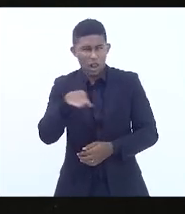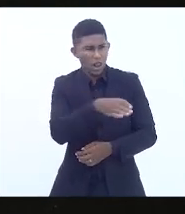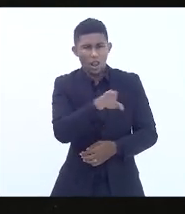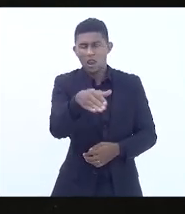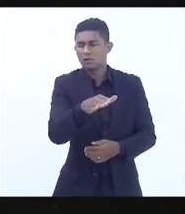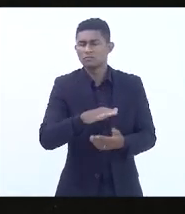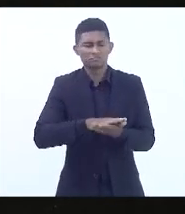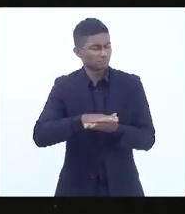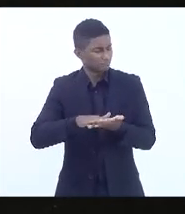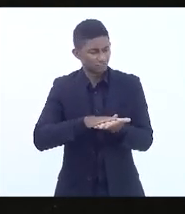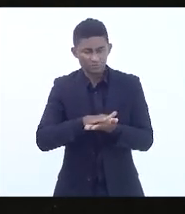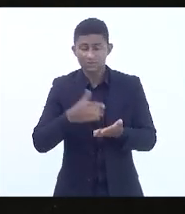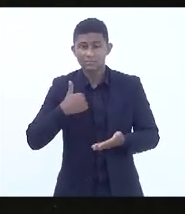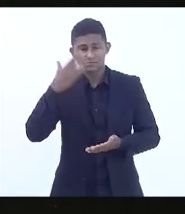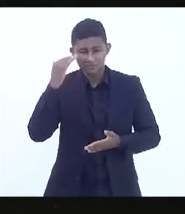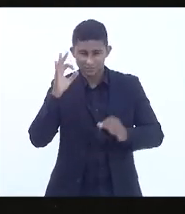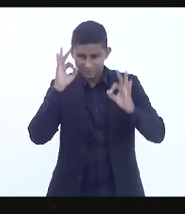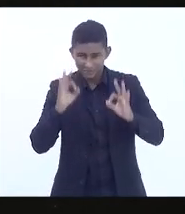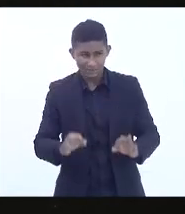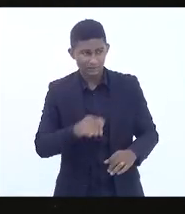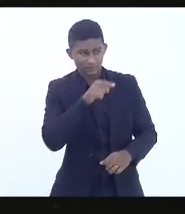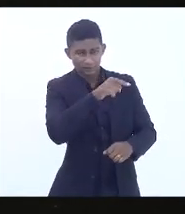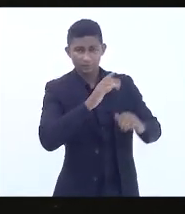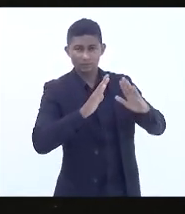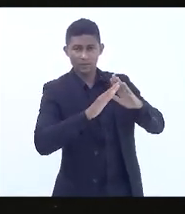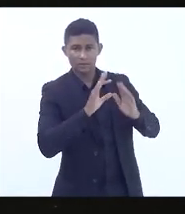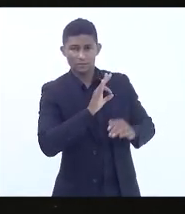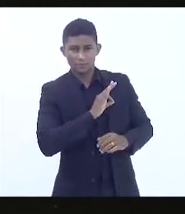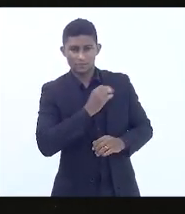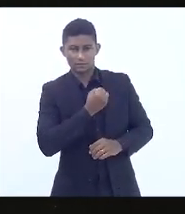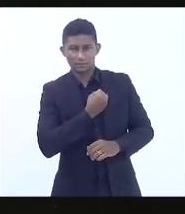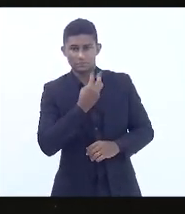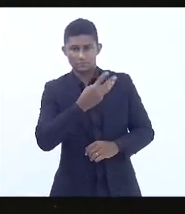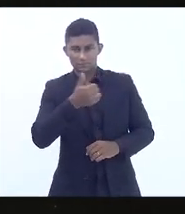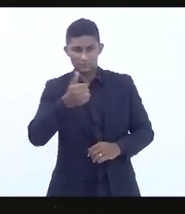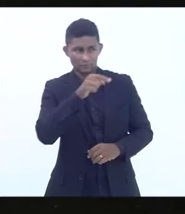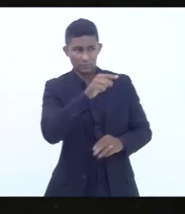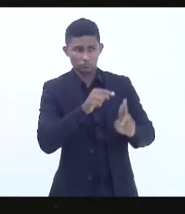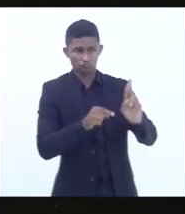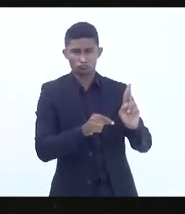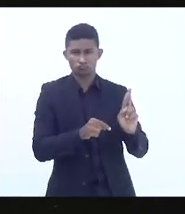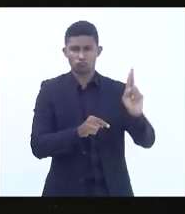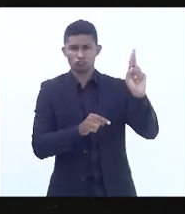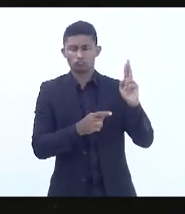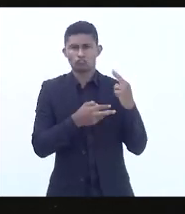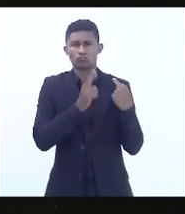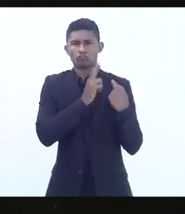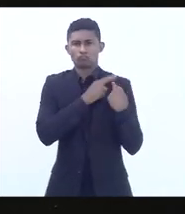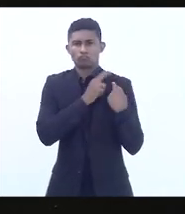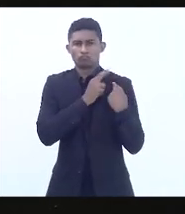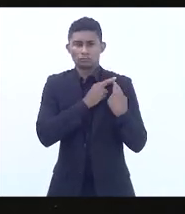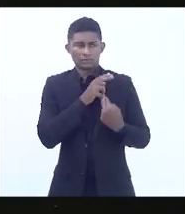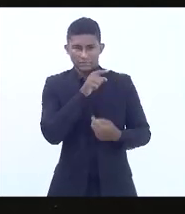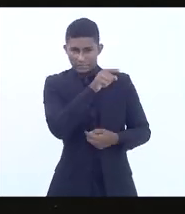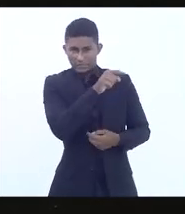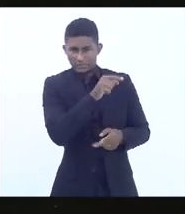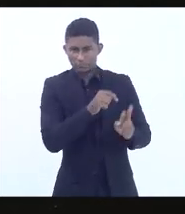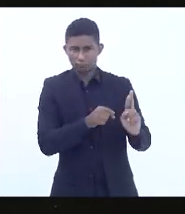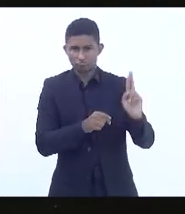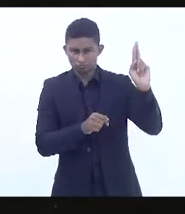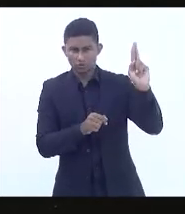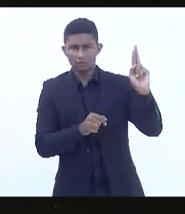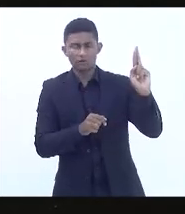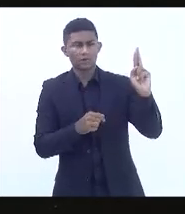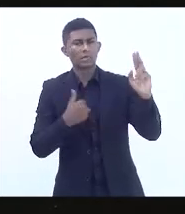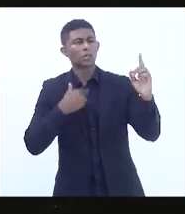do 31º, que eu tenho um enorme carinho e respeito, me atendeu super bem, tirou todas as minhas dúvidas,